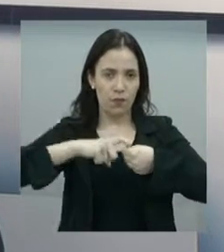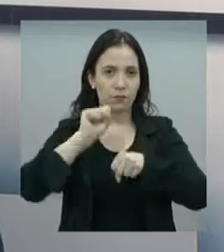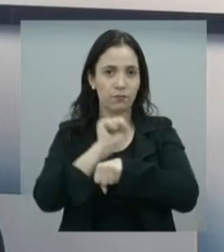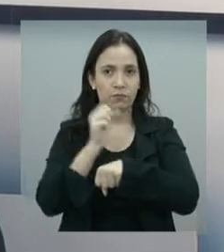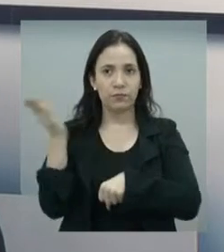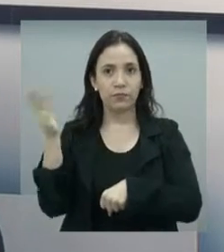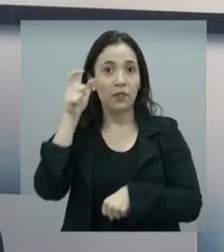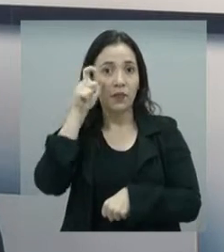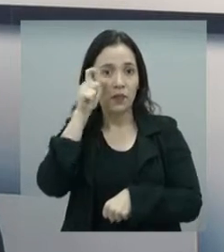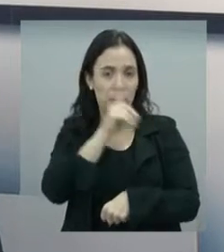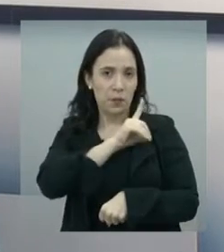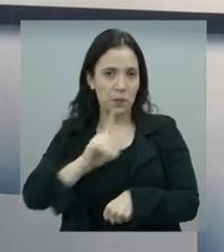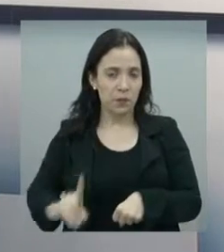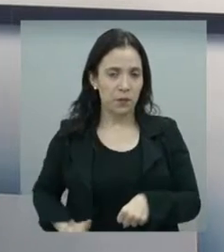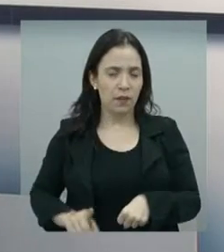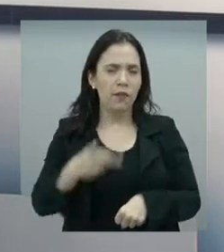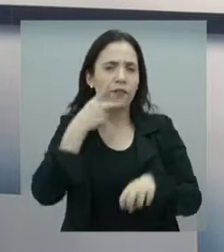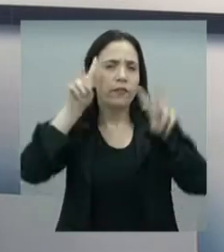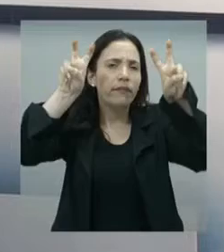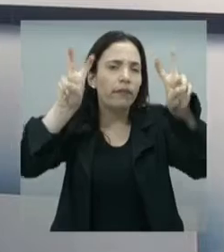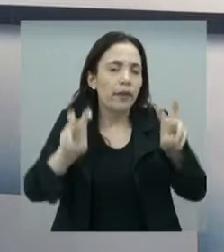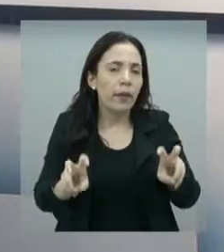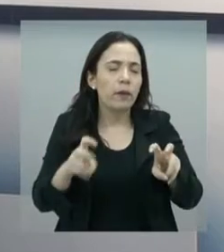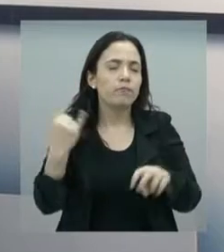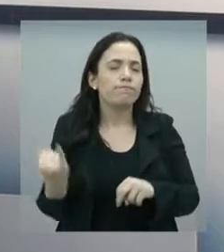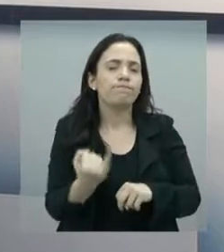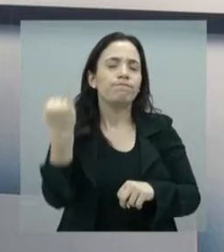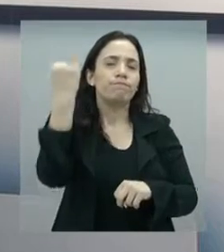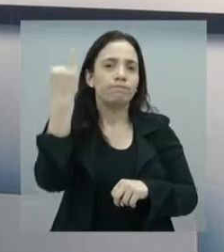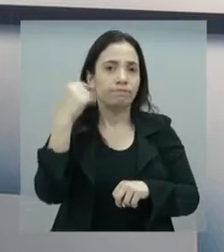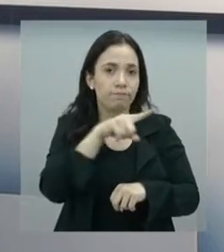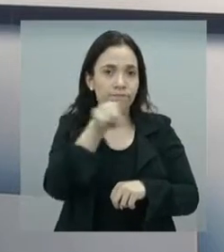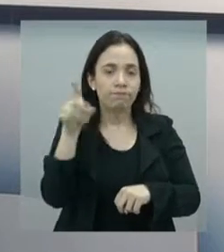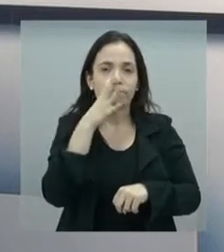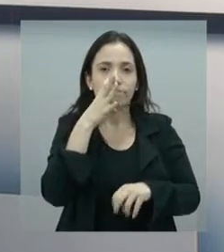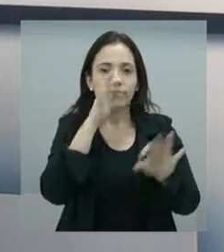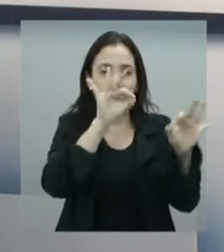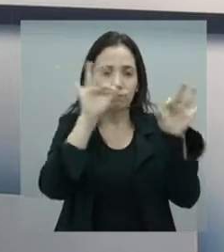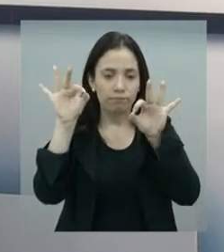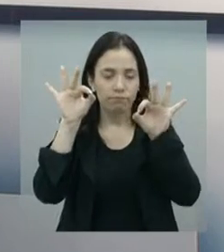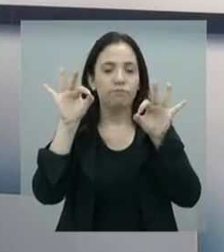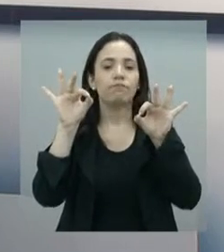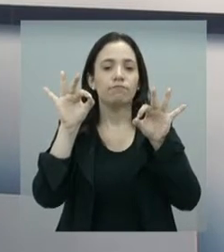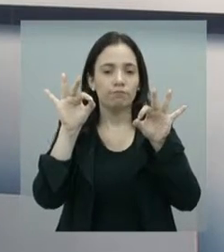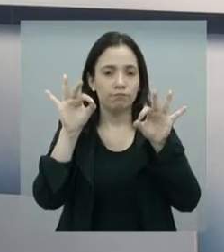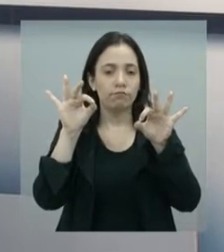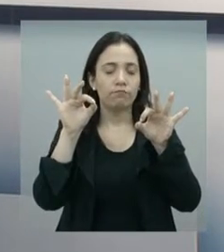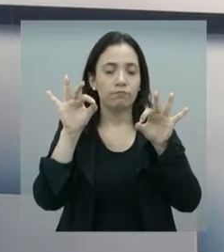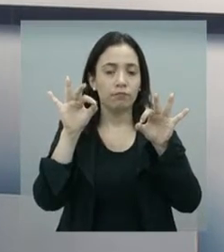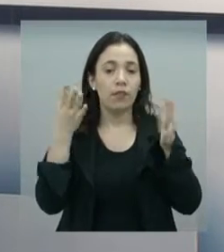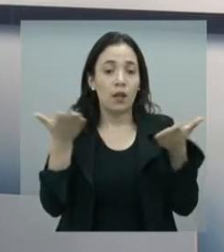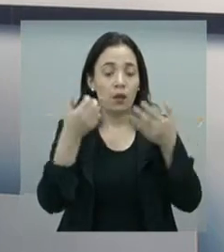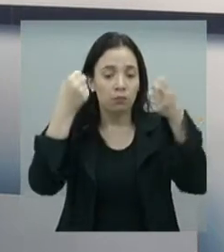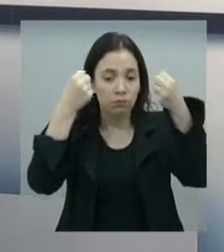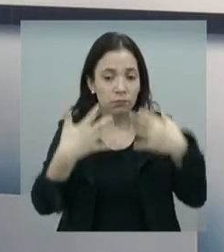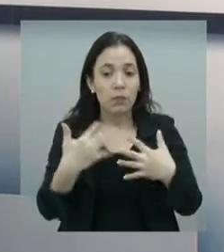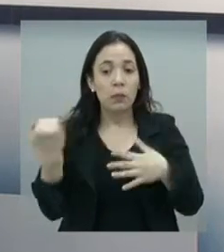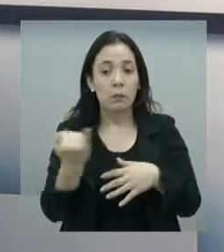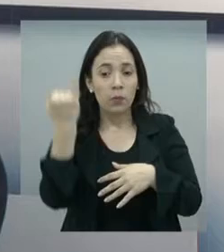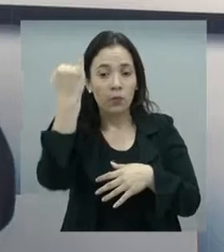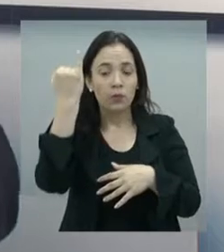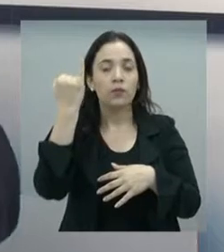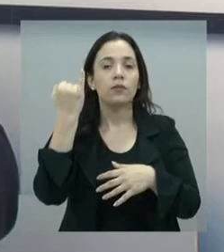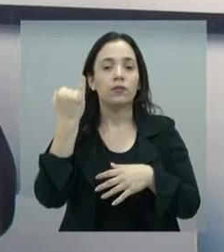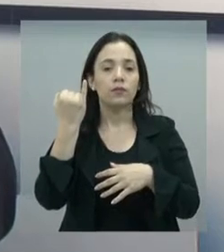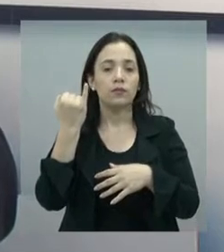deputado Carlos Felipe. Nós vamos falar, inclusive, aqui do problema, e você não tem conhecimento, tem certeza, que nós vamos falar aqui, muito importante,